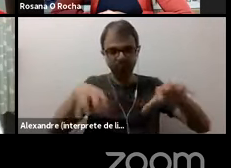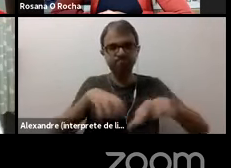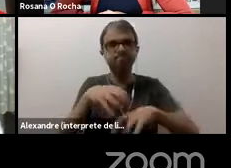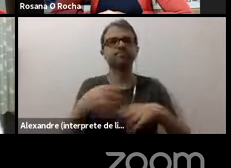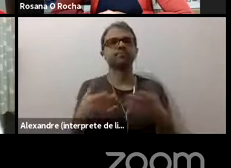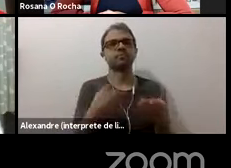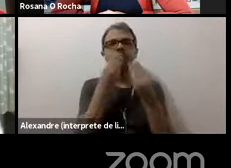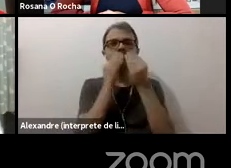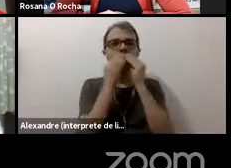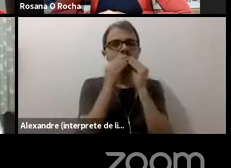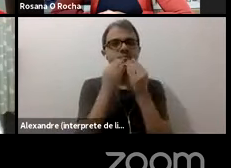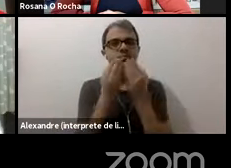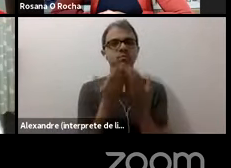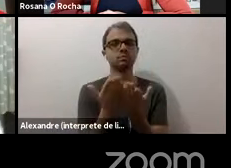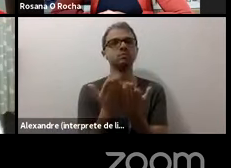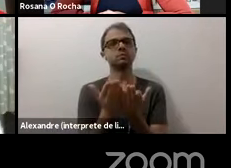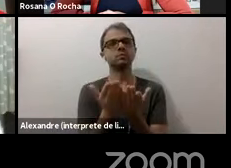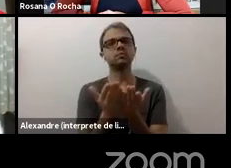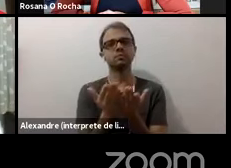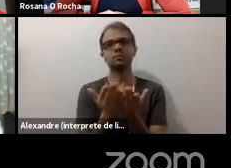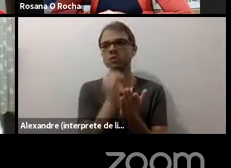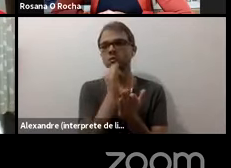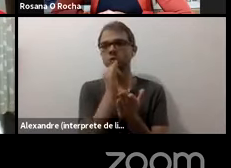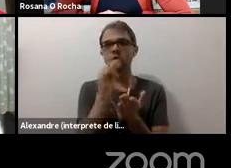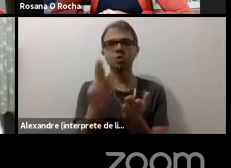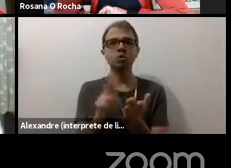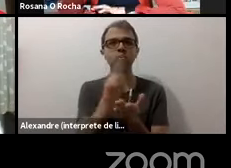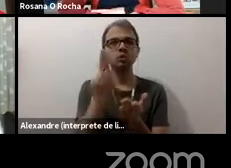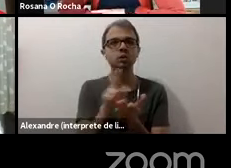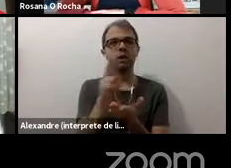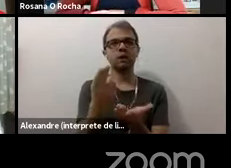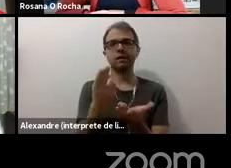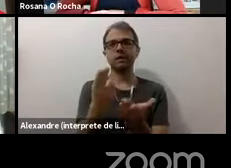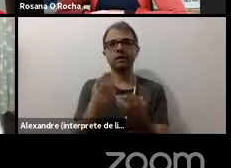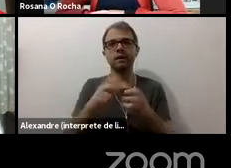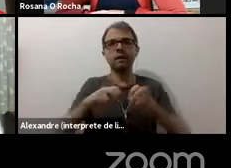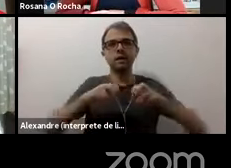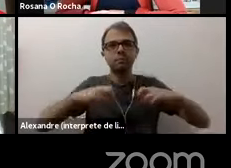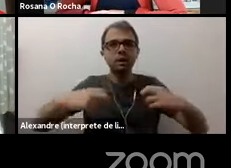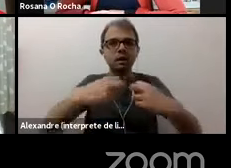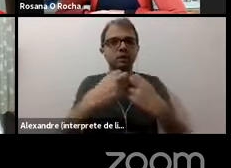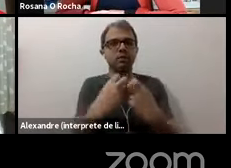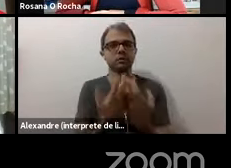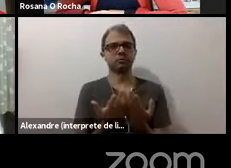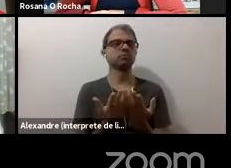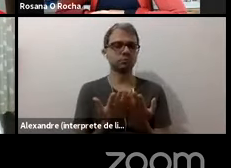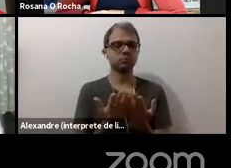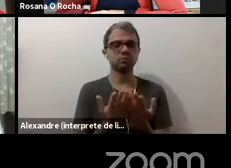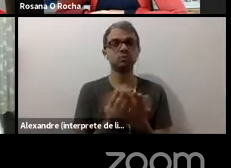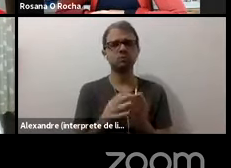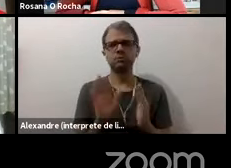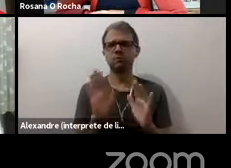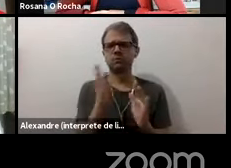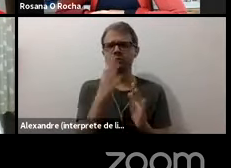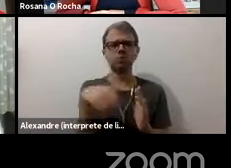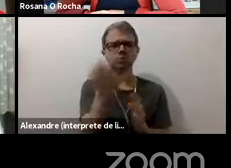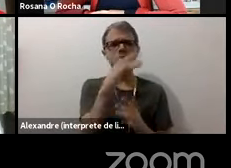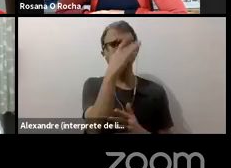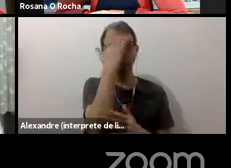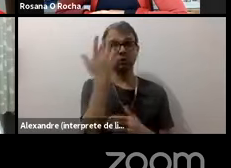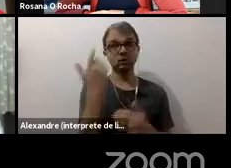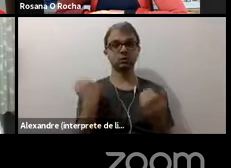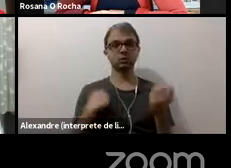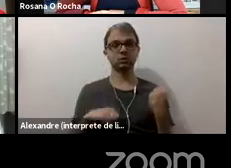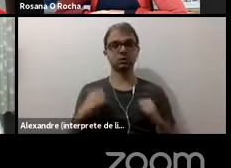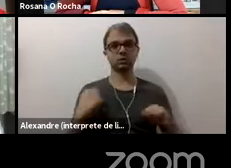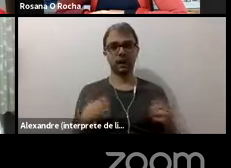cadeira, mesa, sei lá, refeitório, a gente utilizar dentro do possível. E acho que, assim, né, todo mundo está ansiando muito esse retorno, mesmo que